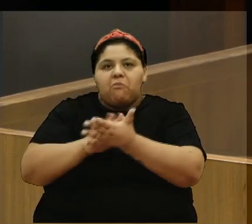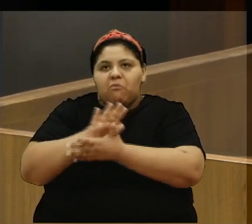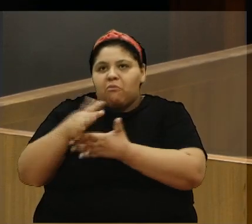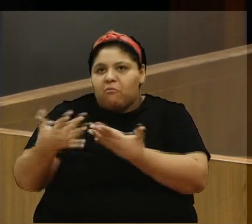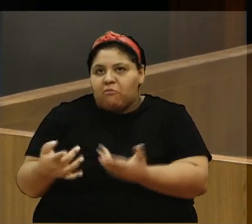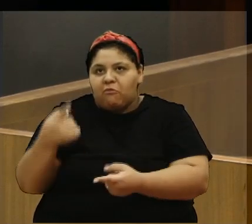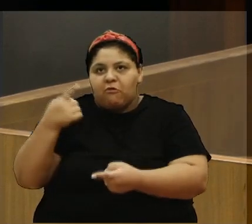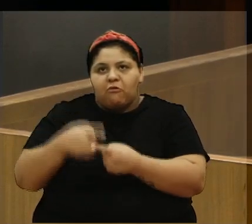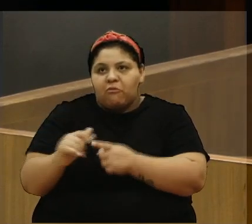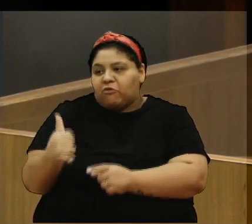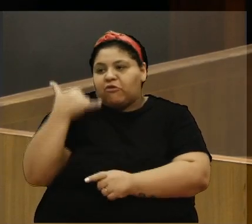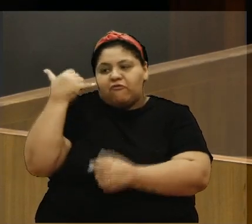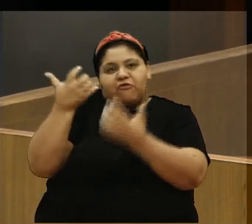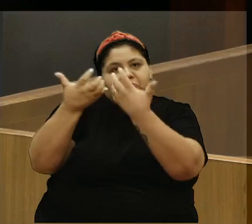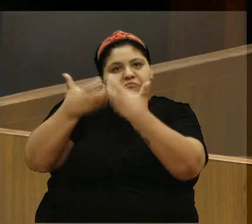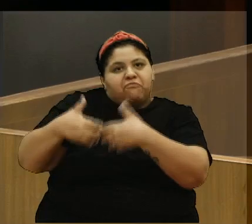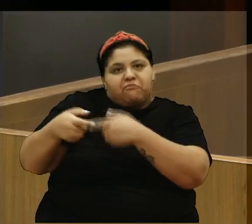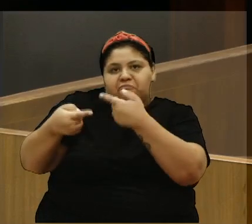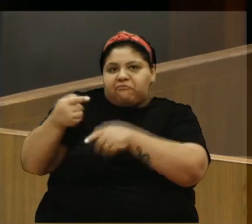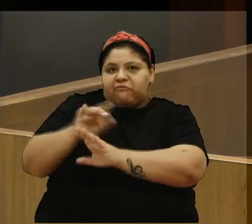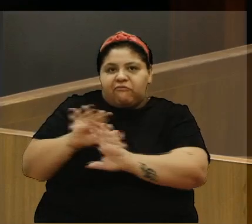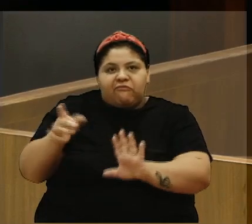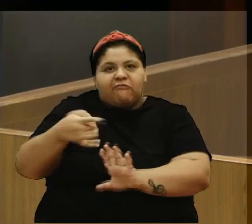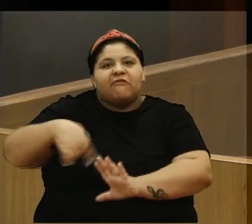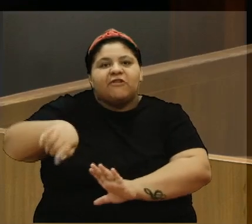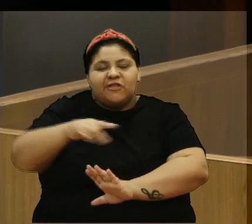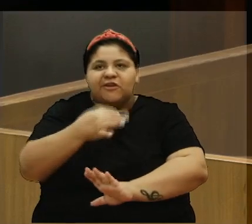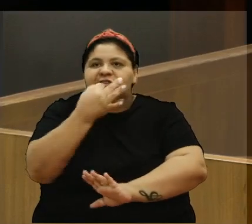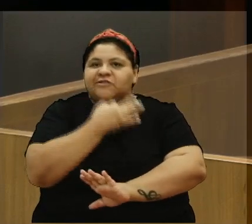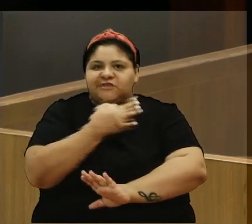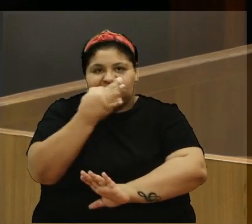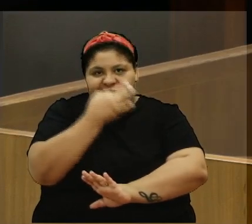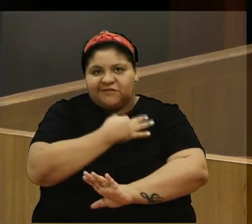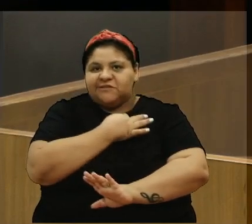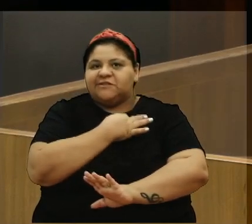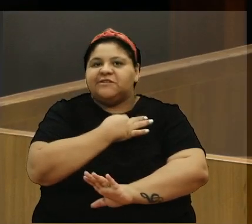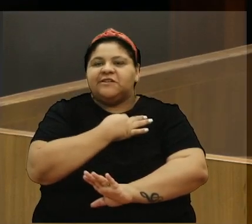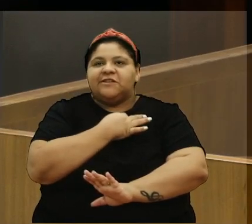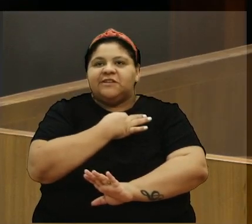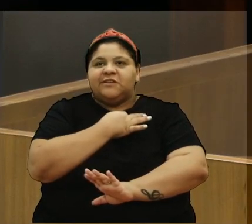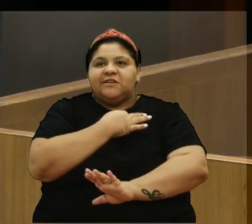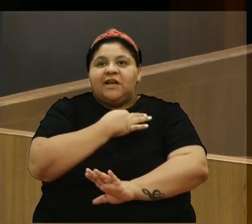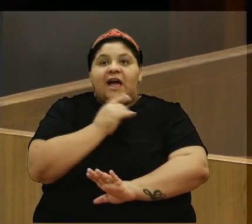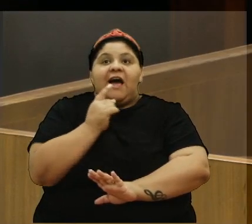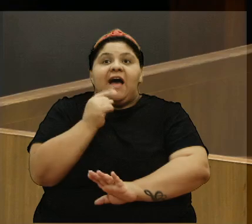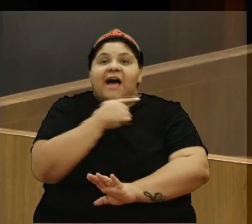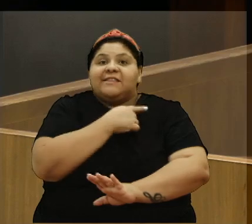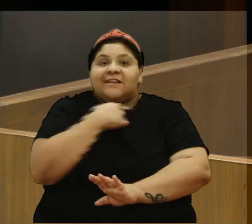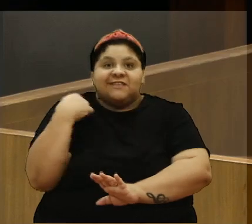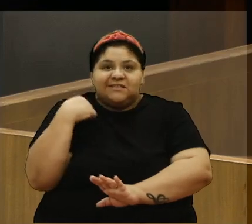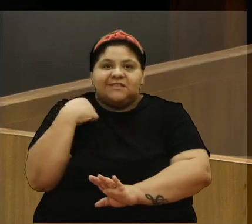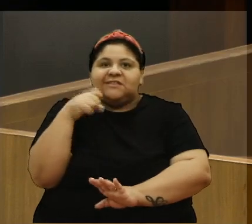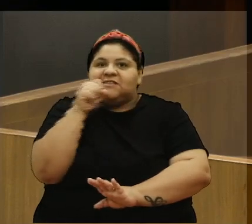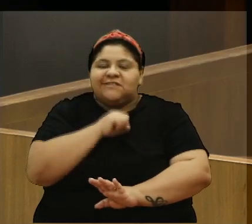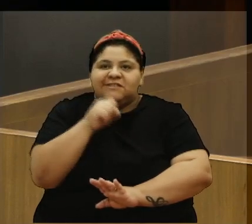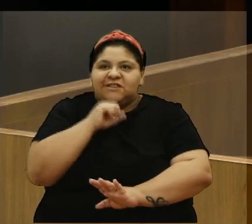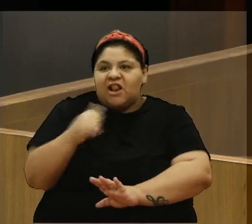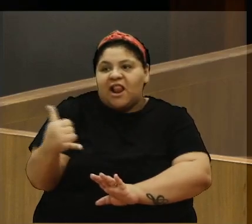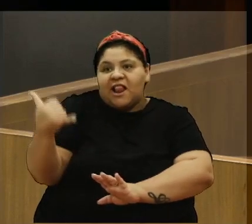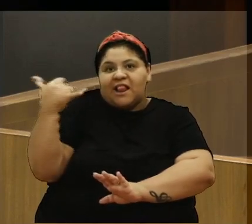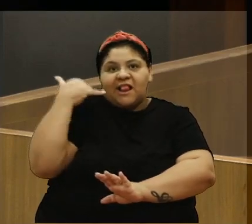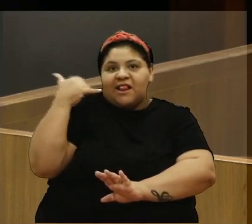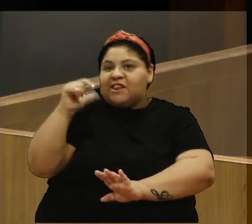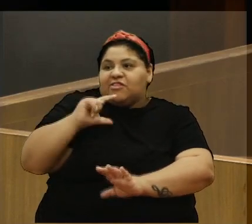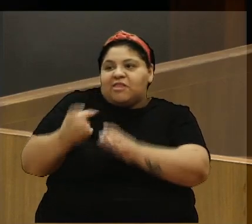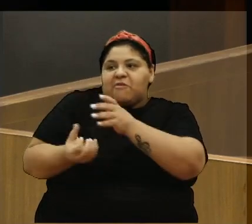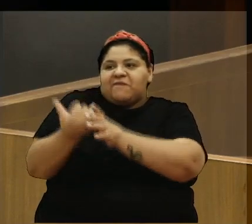justamente porque o telefone não funciona. Então, nós estamos numa Caxias analógica, sendo que telefone, ligar para telefone, nem existe